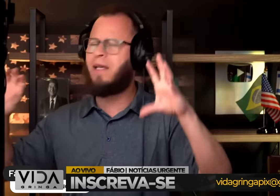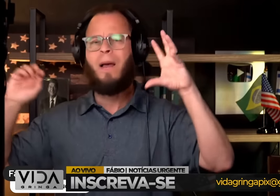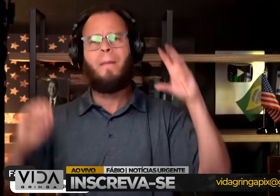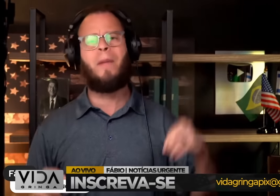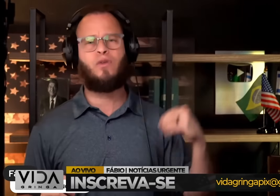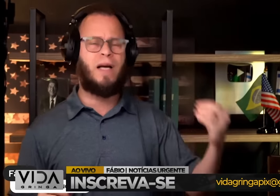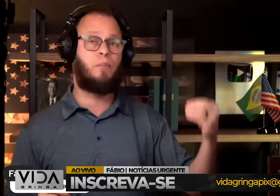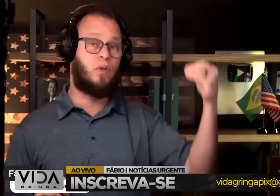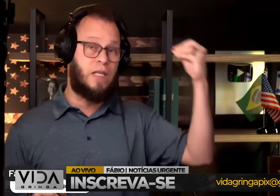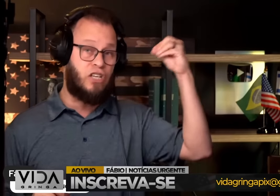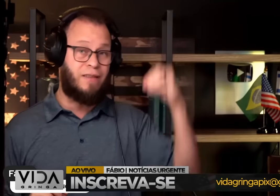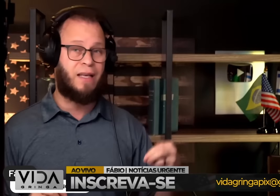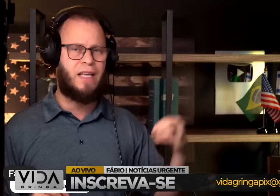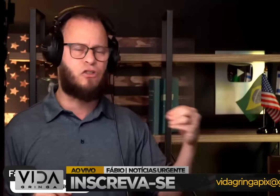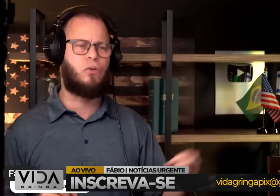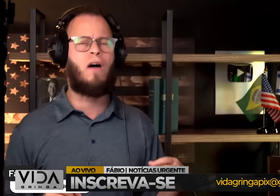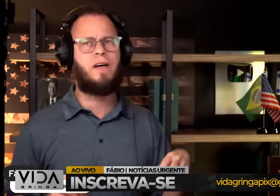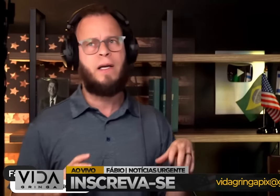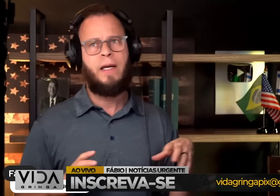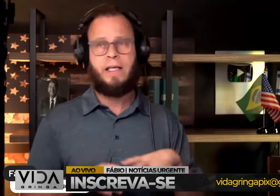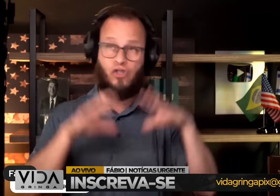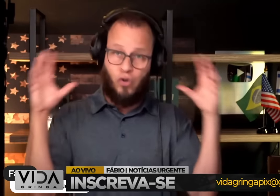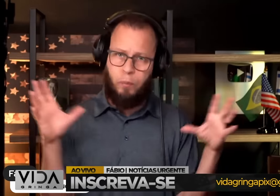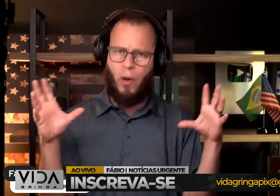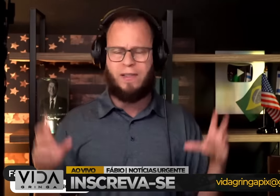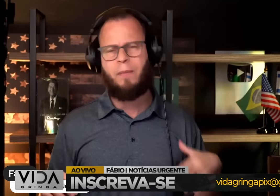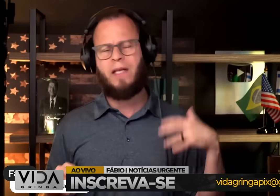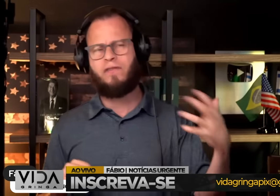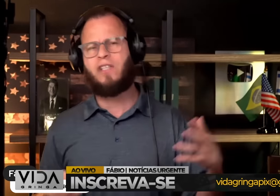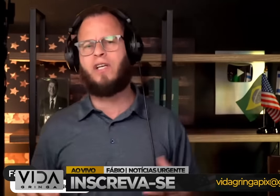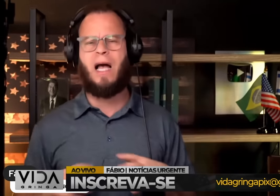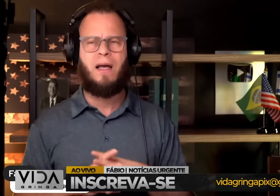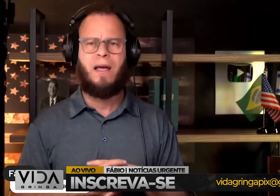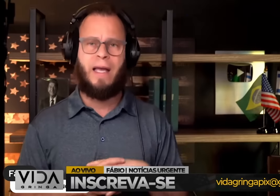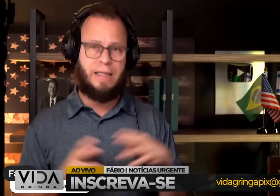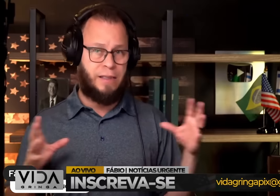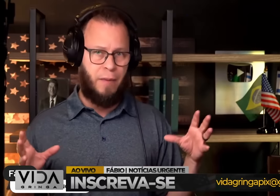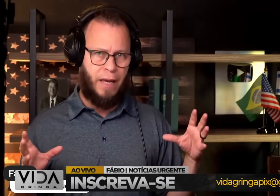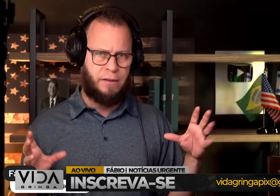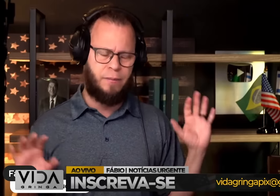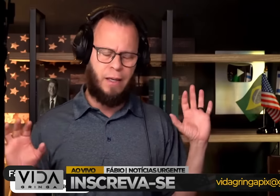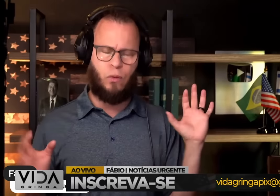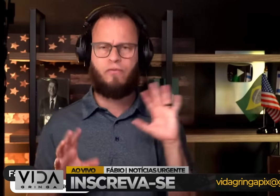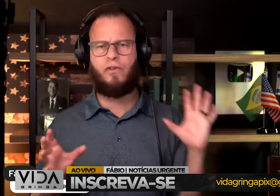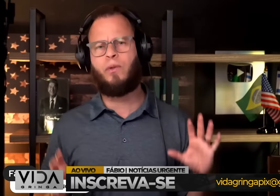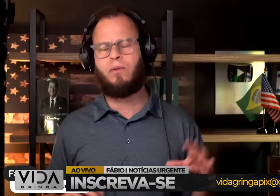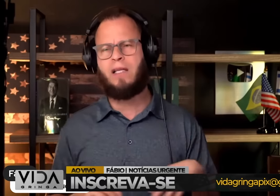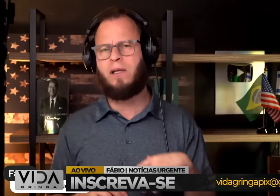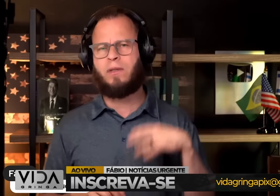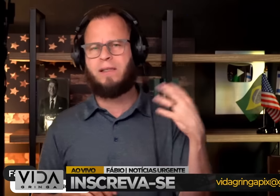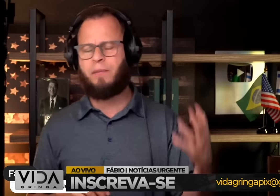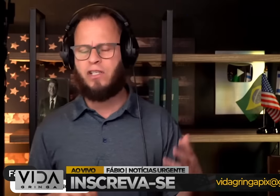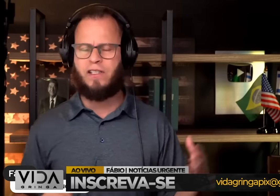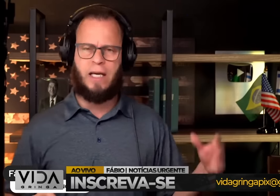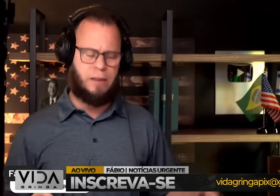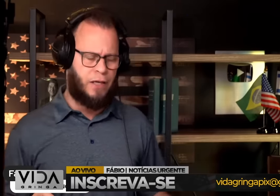ali mas o mais importante é internet nova que supostamente vai chegar esse mês mas não confio muito neles não porque